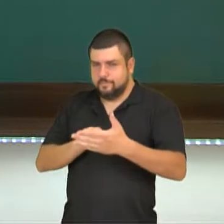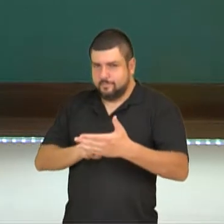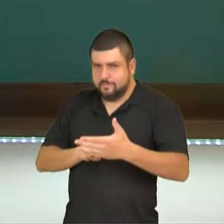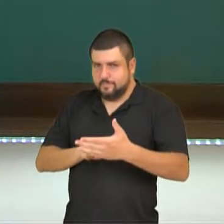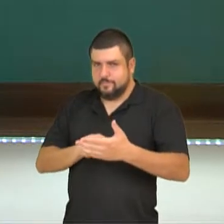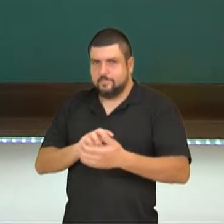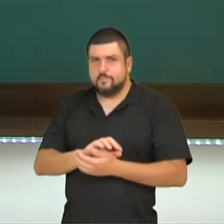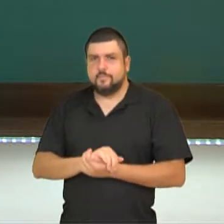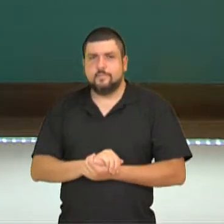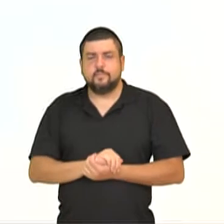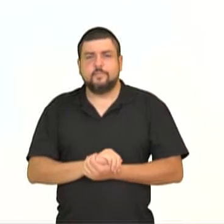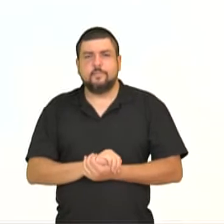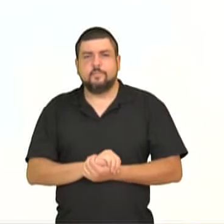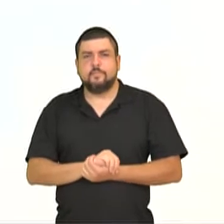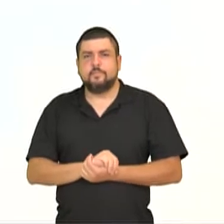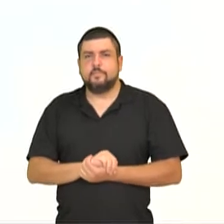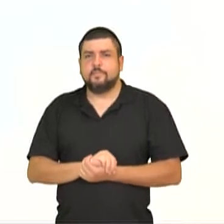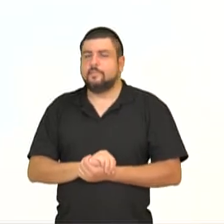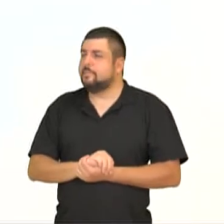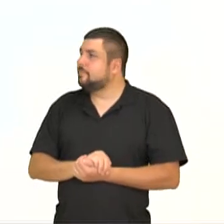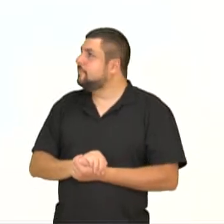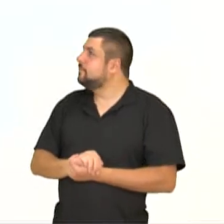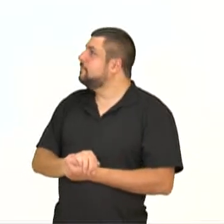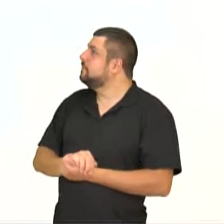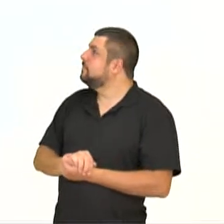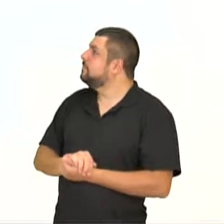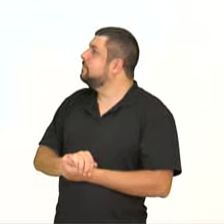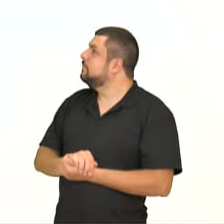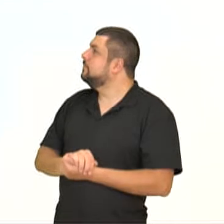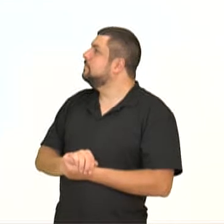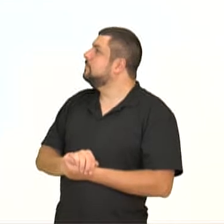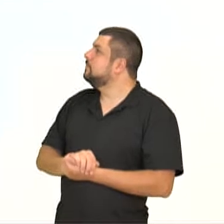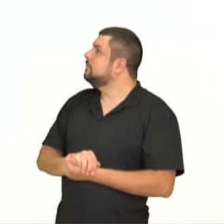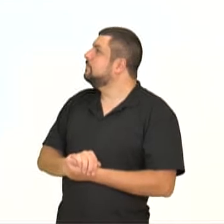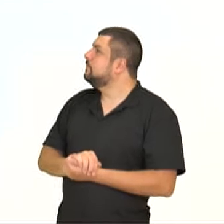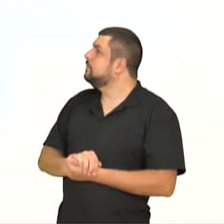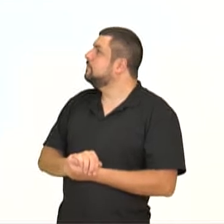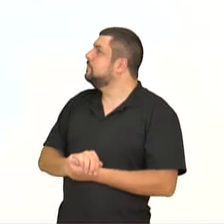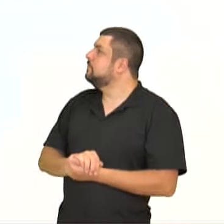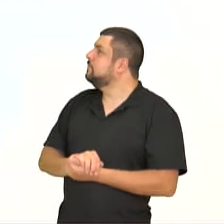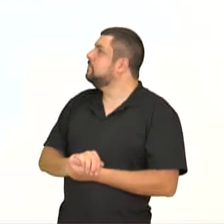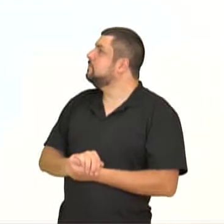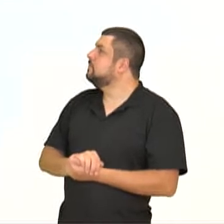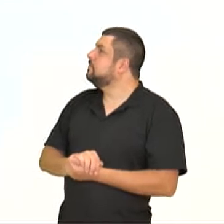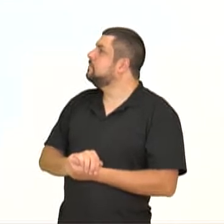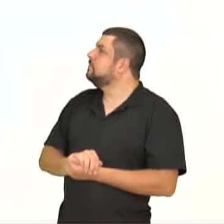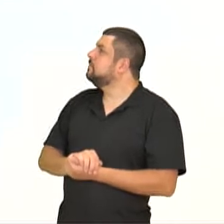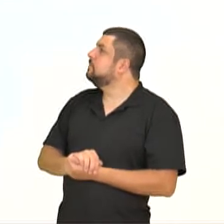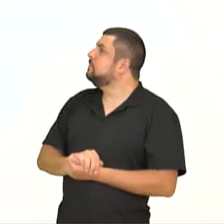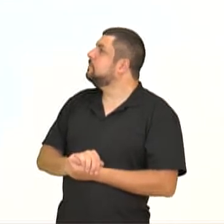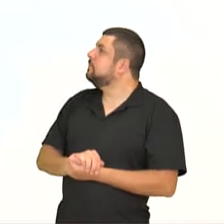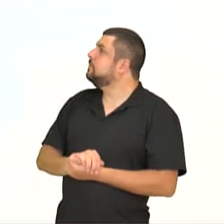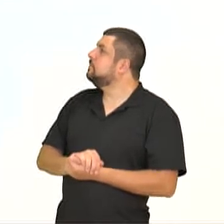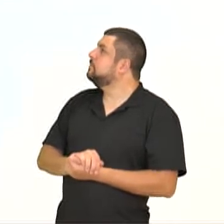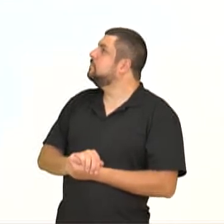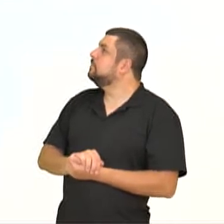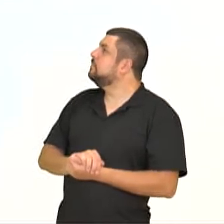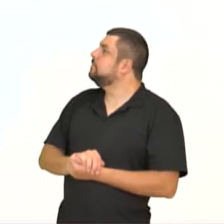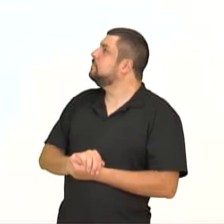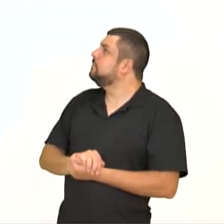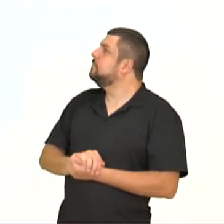leerlo. Lo mío fue un acto de justicia. Te robé un beso porque